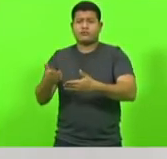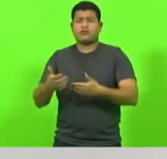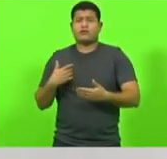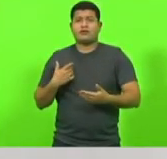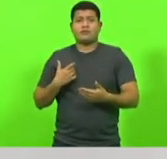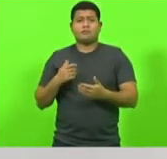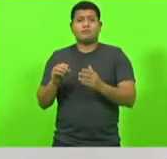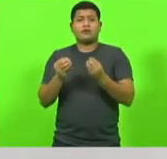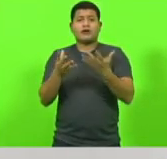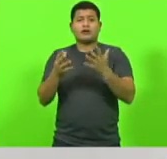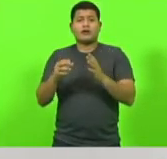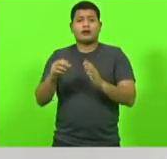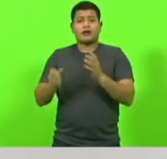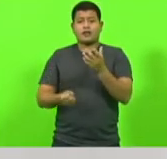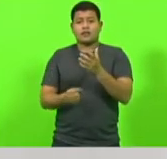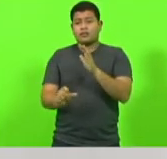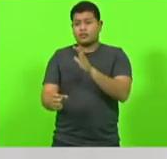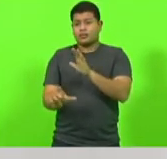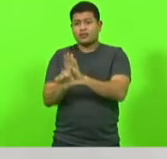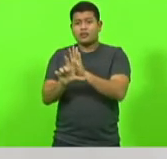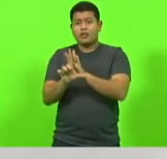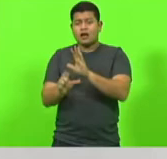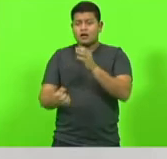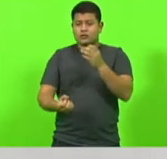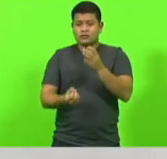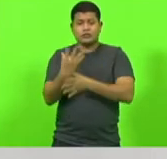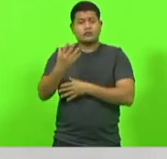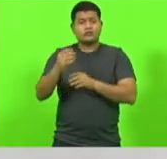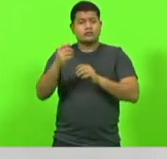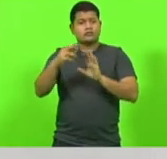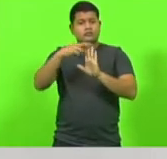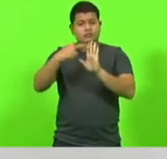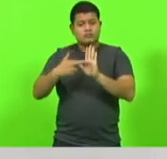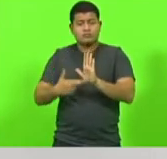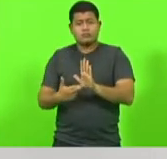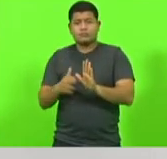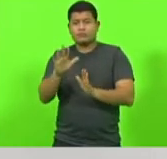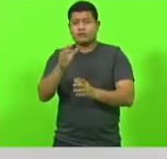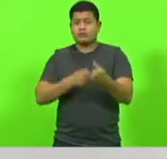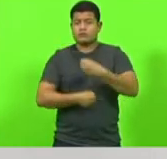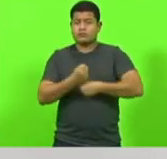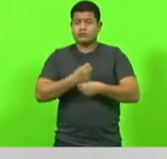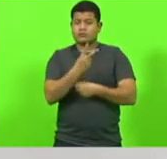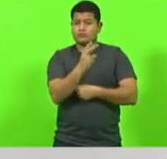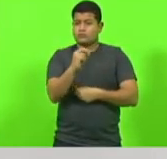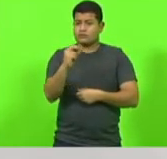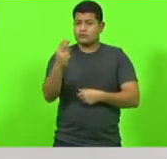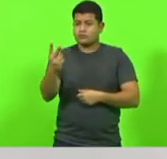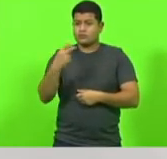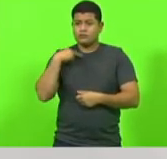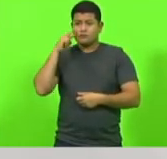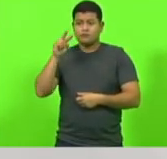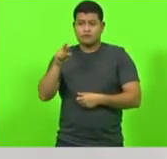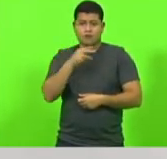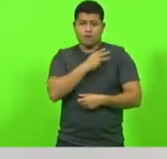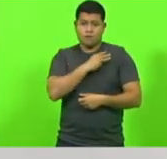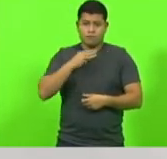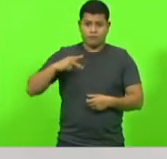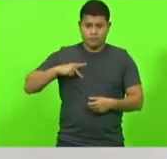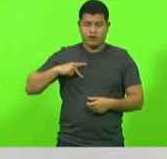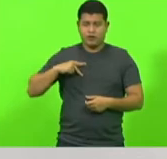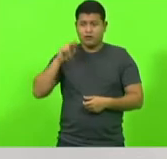mesmas empresas iam se perpetuando no setor. Em 2002, o Ministério Público, vendo este absurdo, vendo